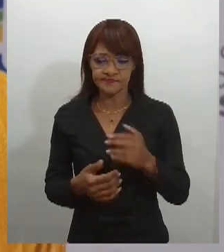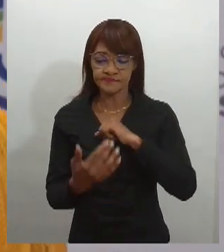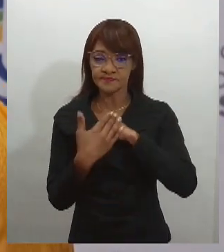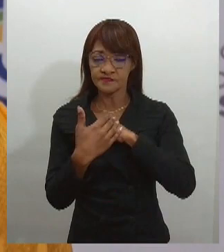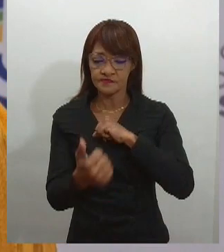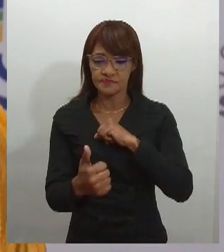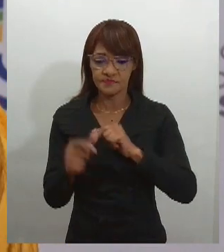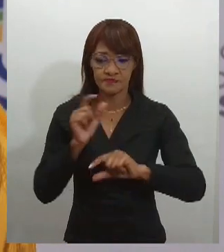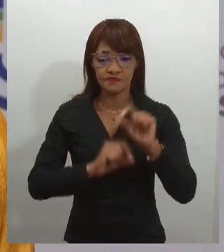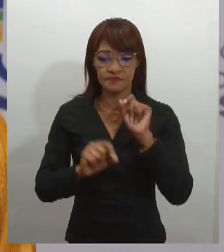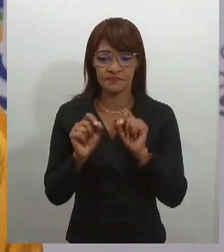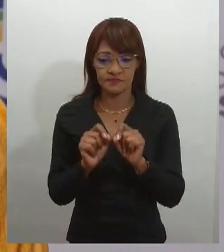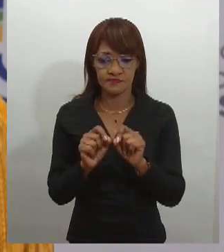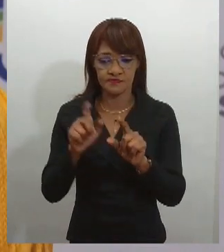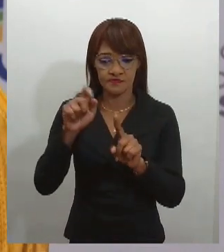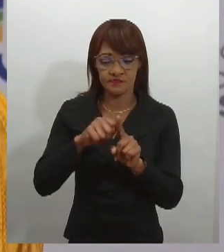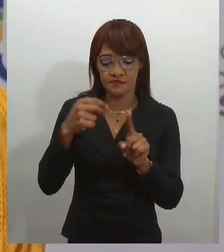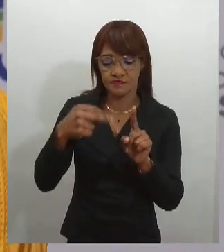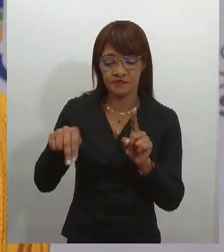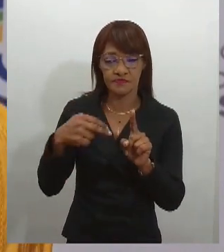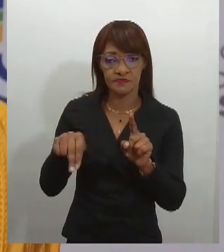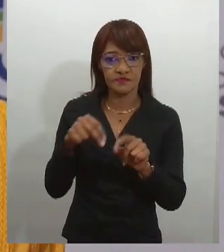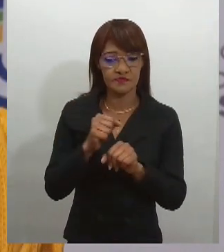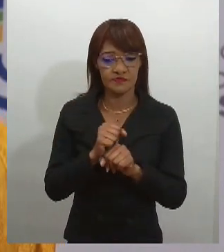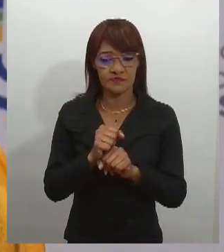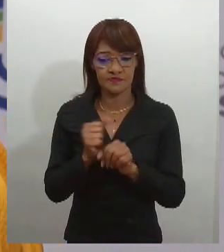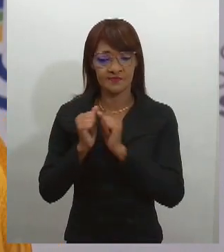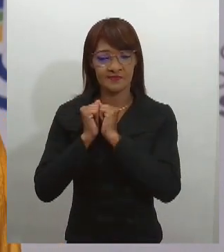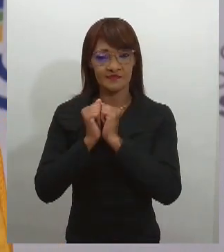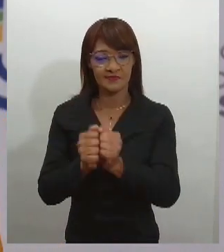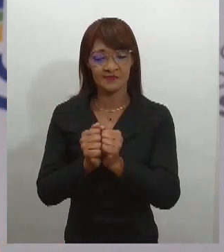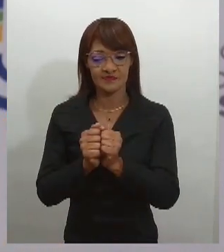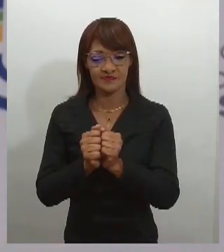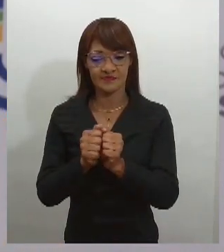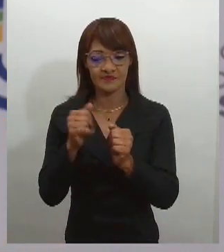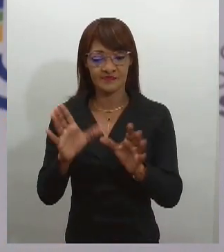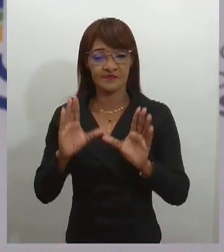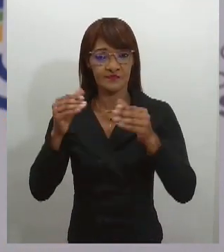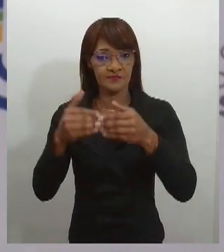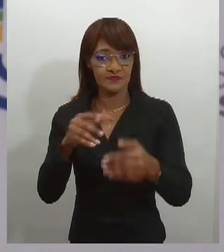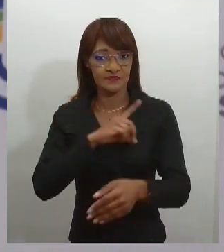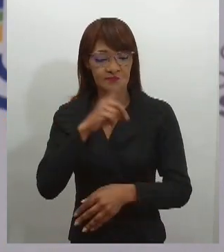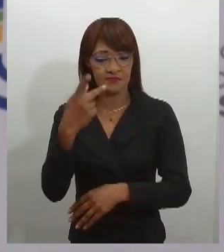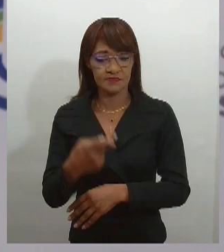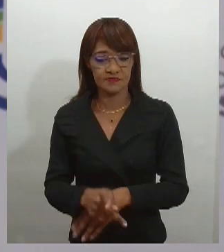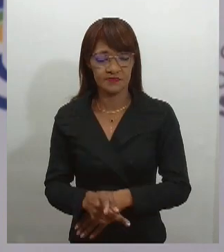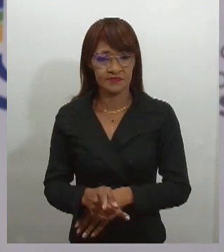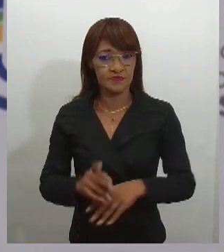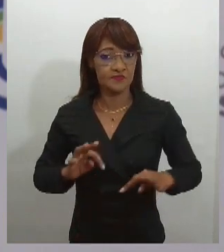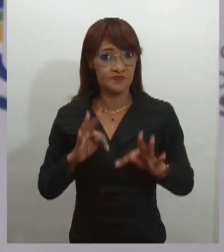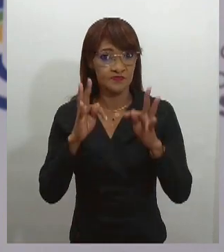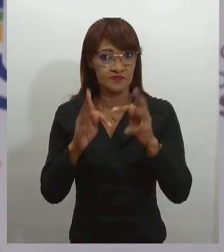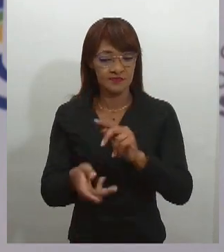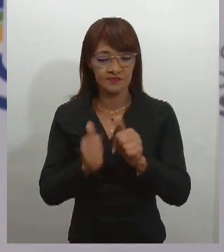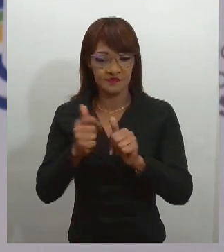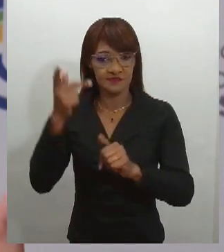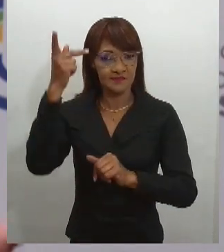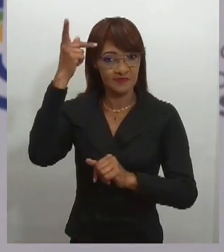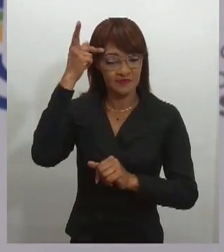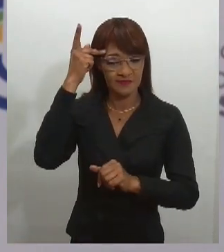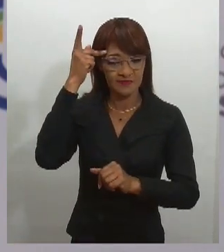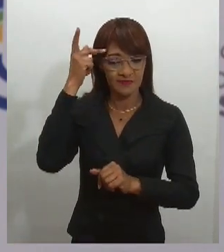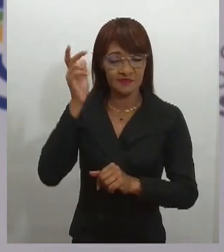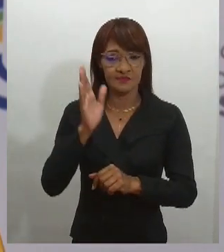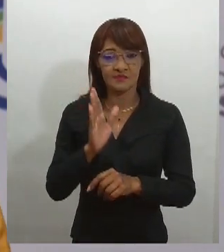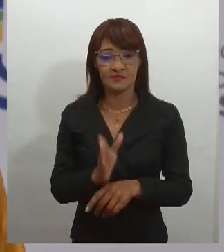em novembro eu pudesse ir junto com a delegação sergipana de para-atletas para São Paulo para poder acompanhar as competições